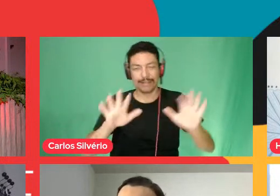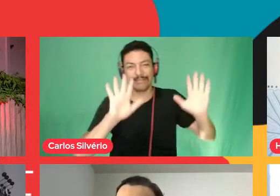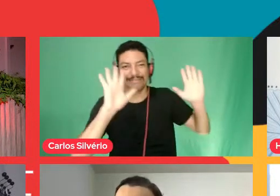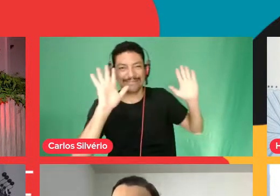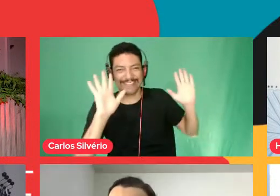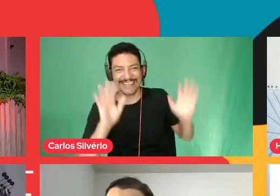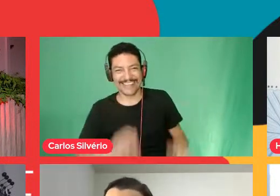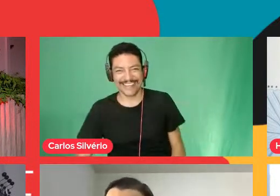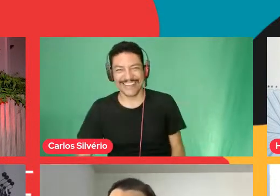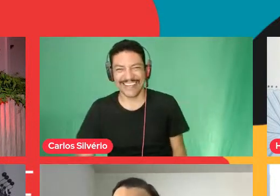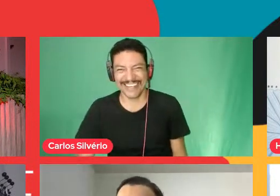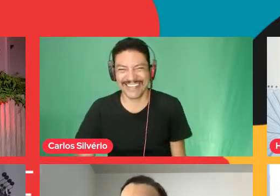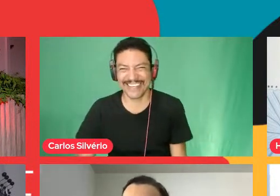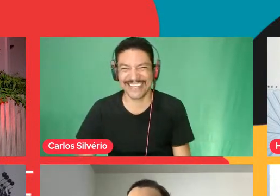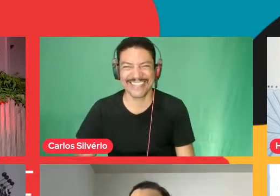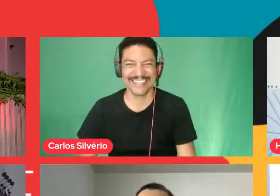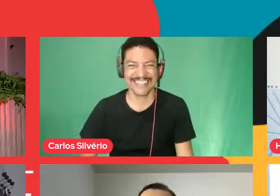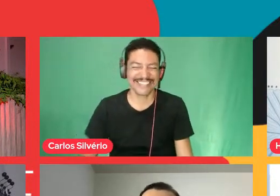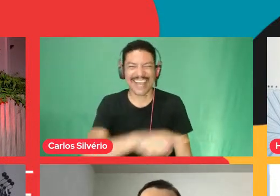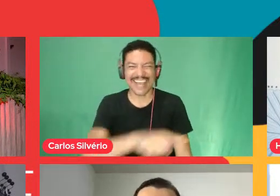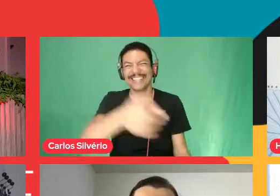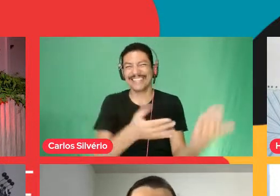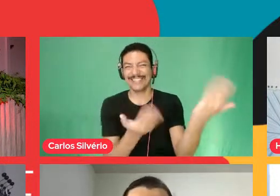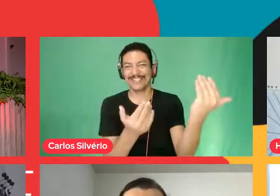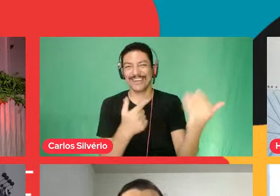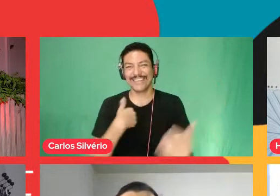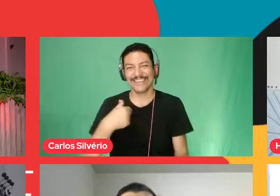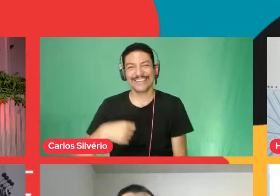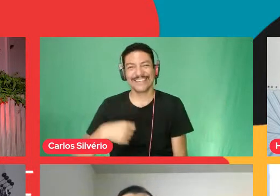Pode deixar só comigo, gente. Vocês estão jovens ainda.